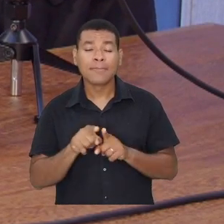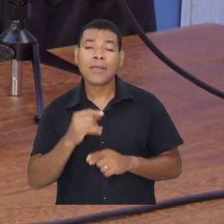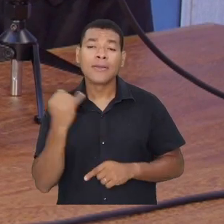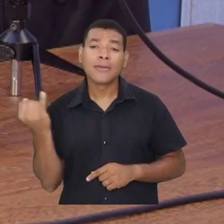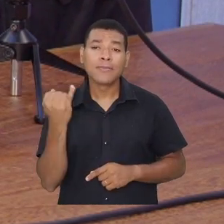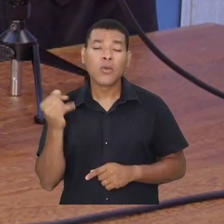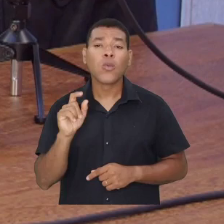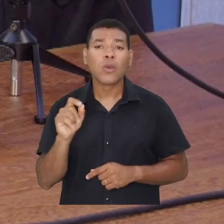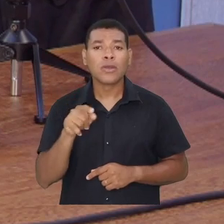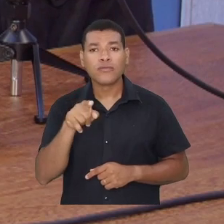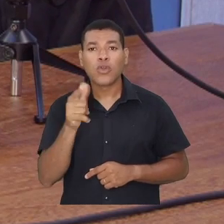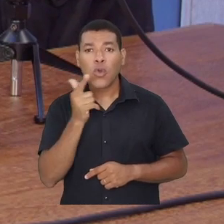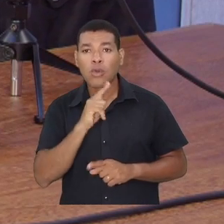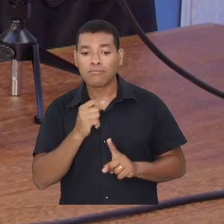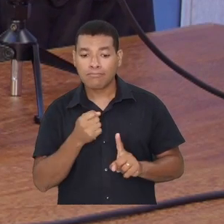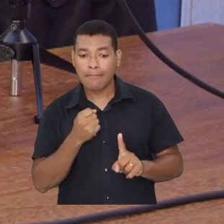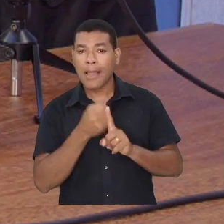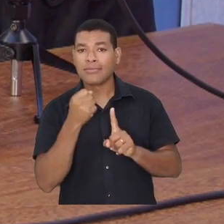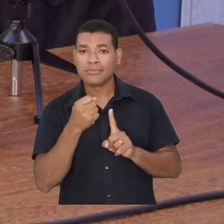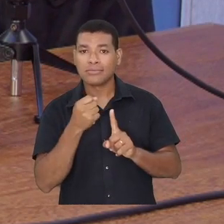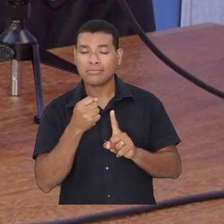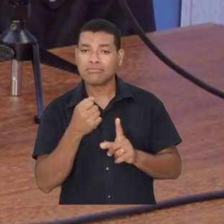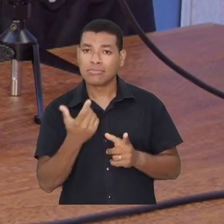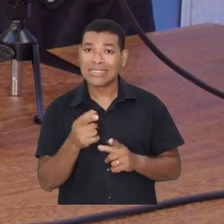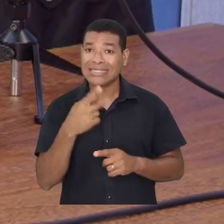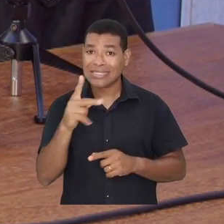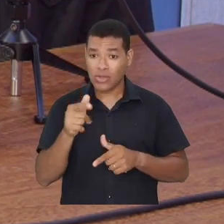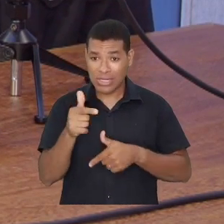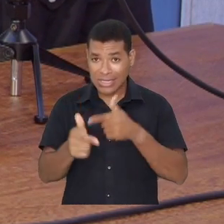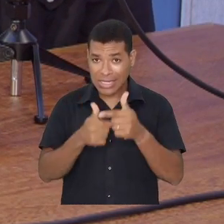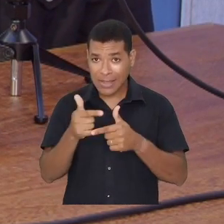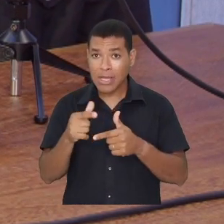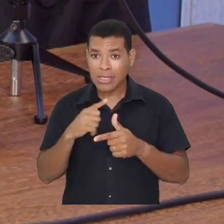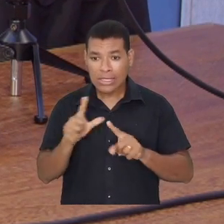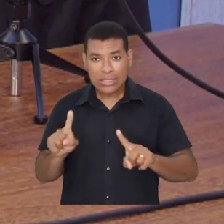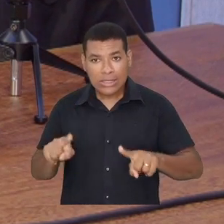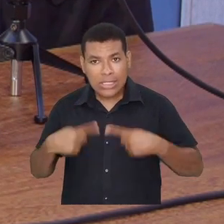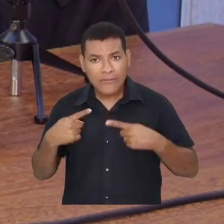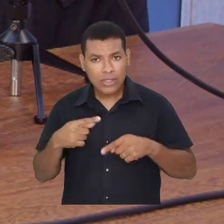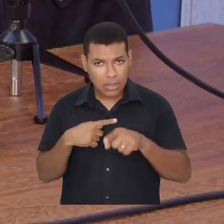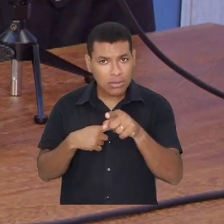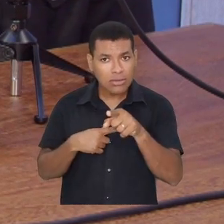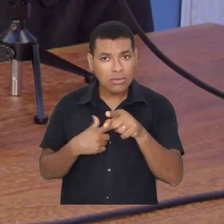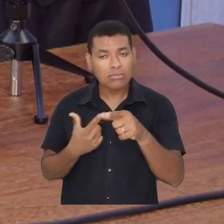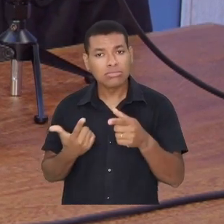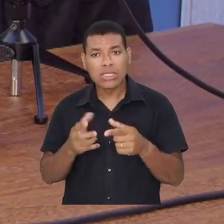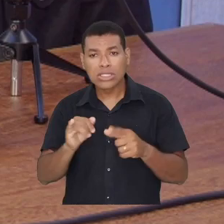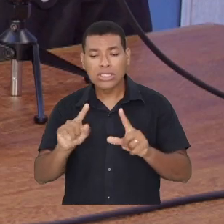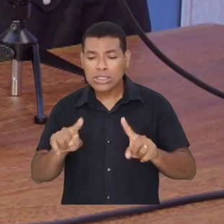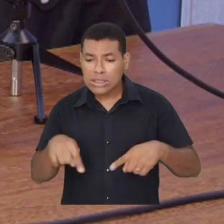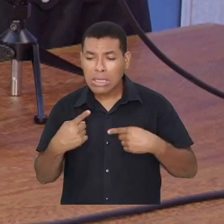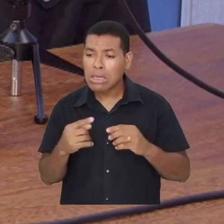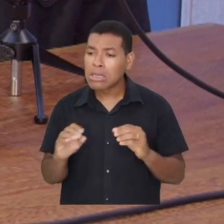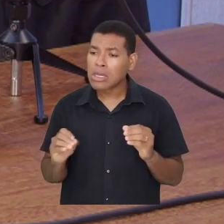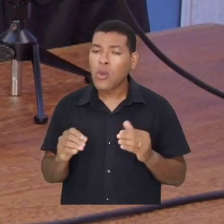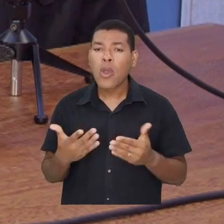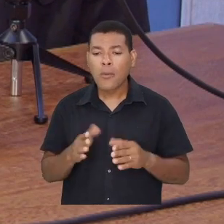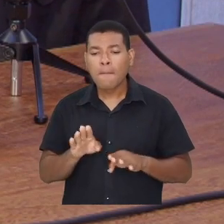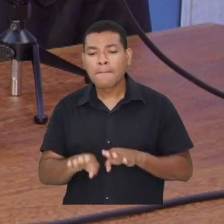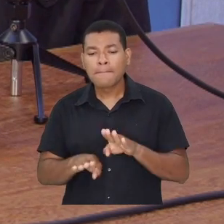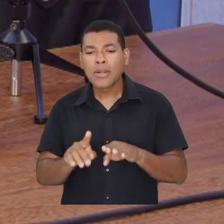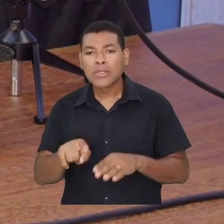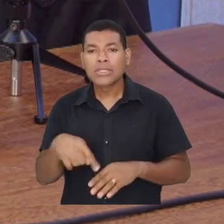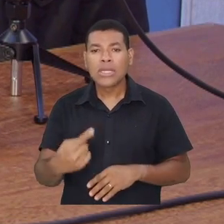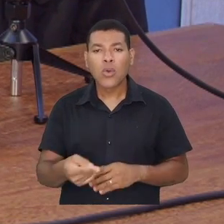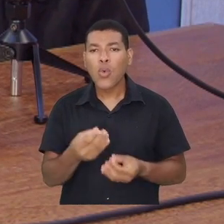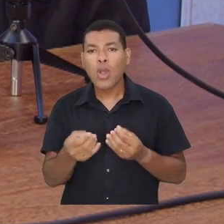que você esteja realizando um impacto, então que o seu trabalho esteja te desafiando, se de repente não está desafiando mais, qual o próximo passo, como